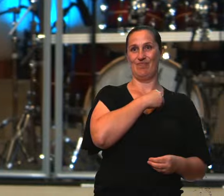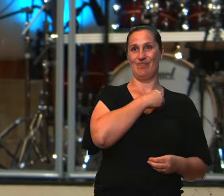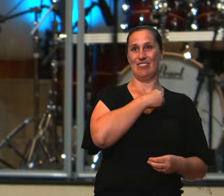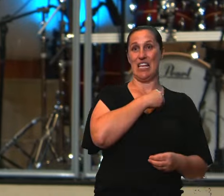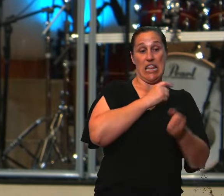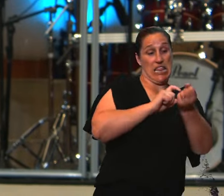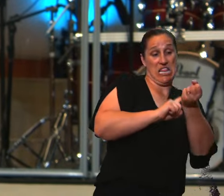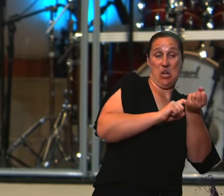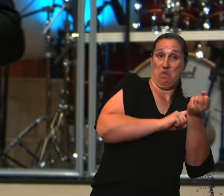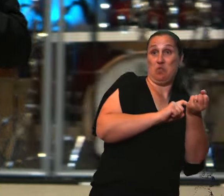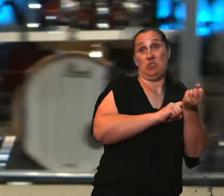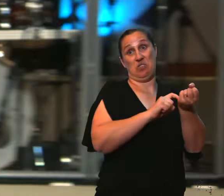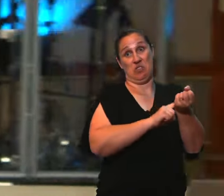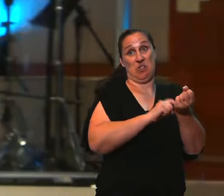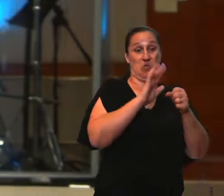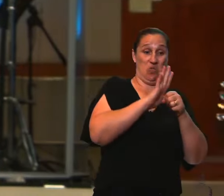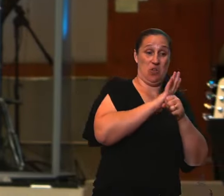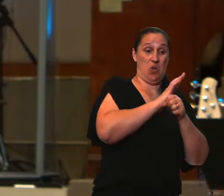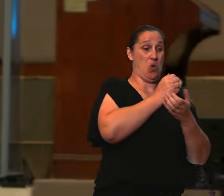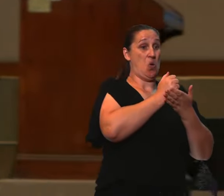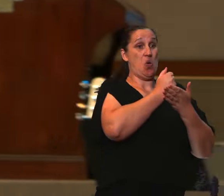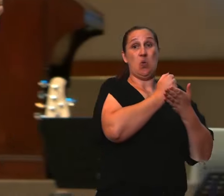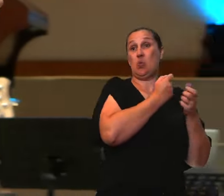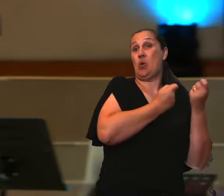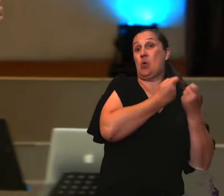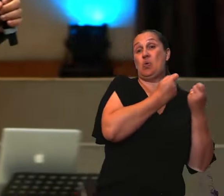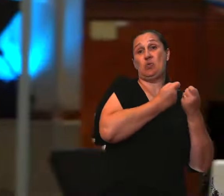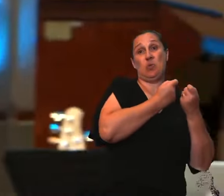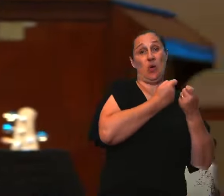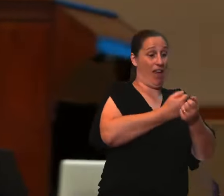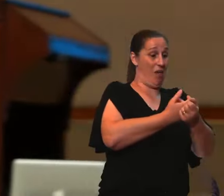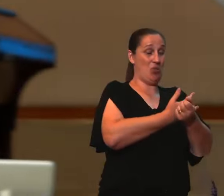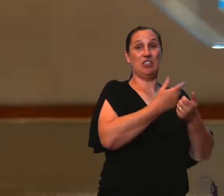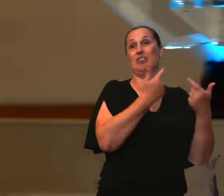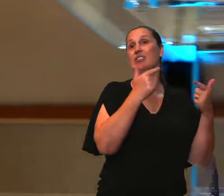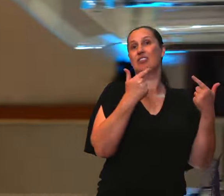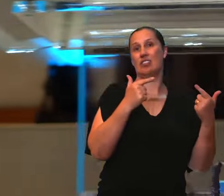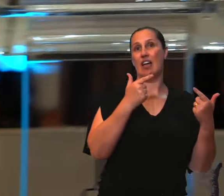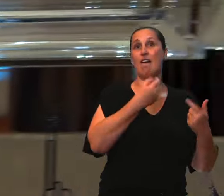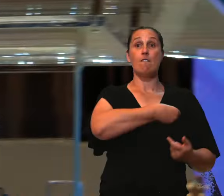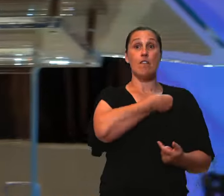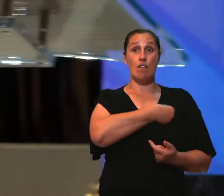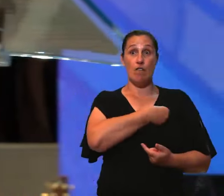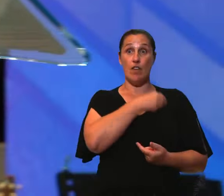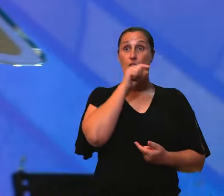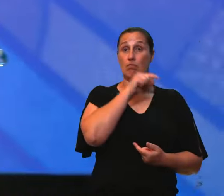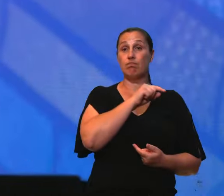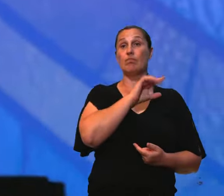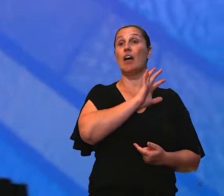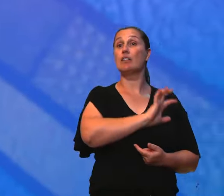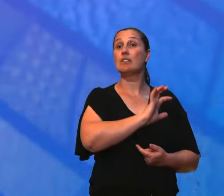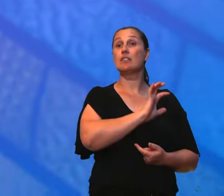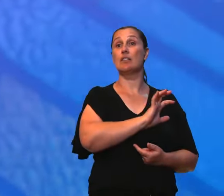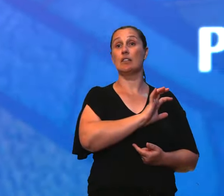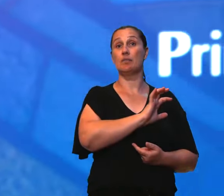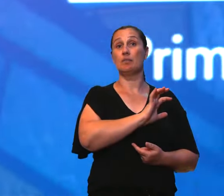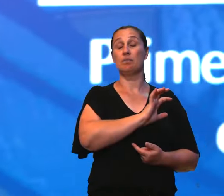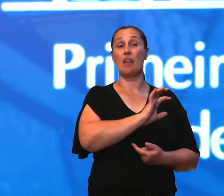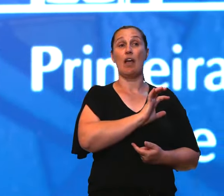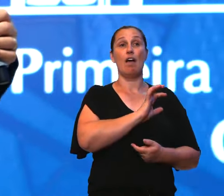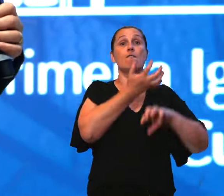nervosinho irado e sem controle das minhas emoções quando eu vivia nessa situação ou não vivia era espiritualmente